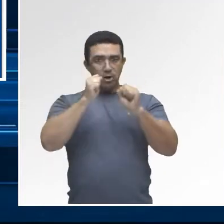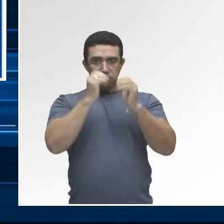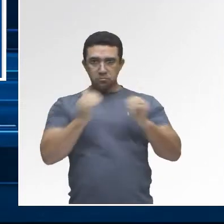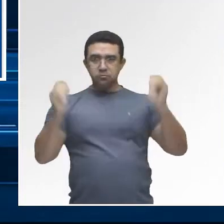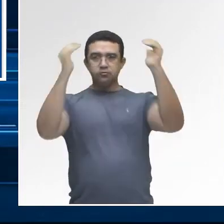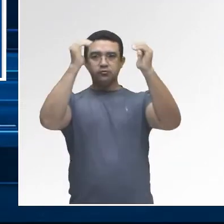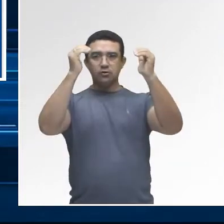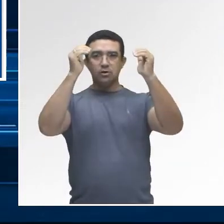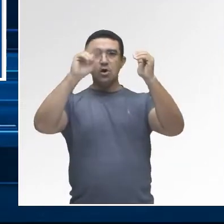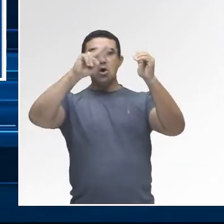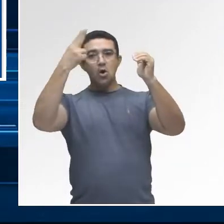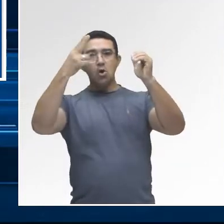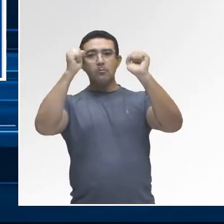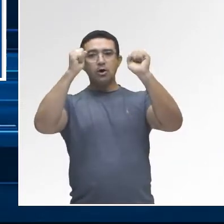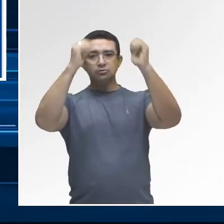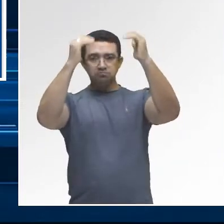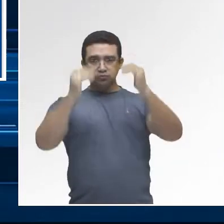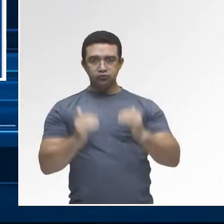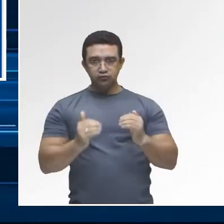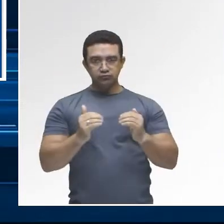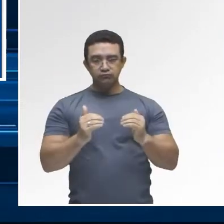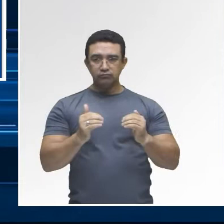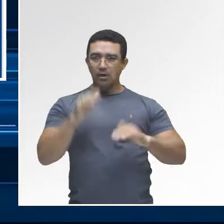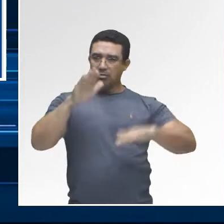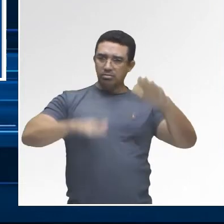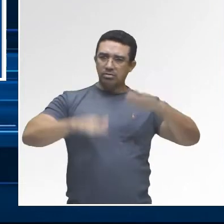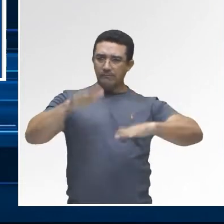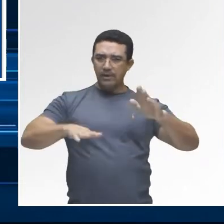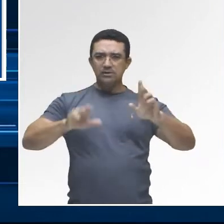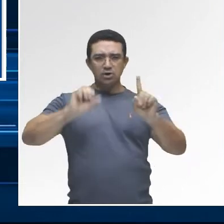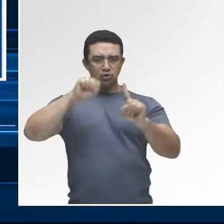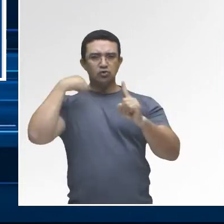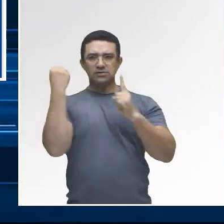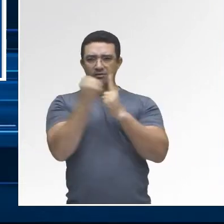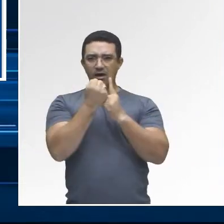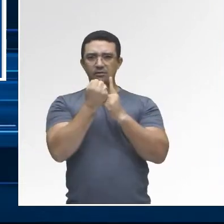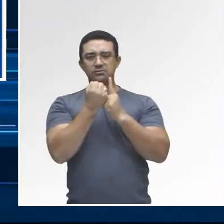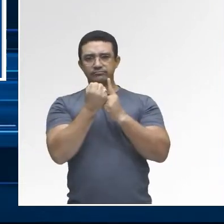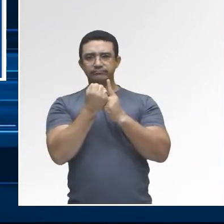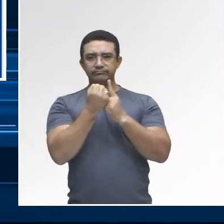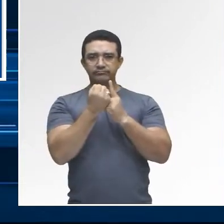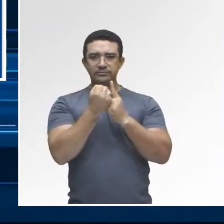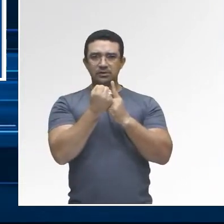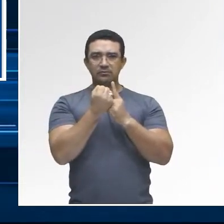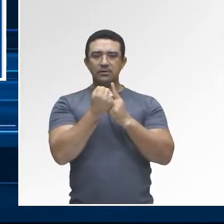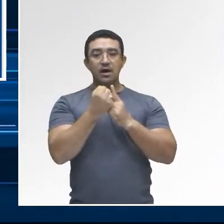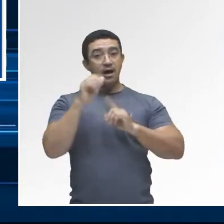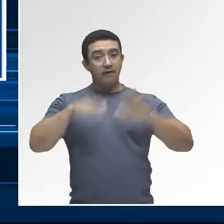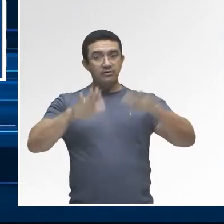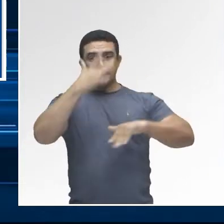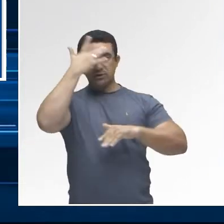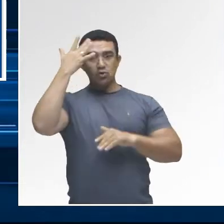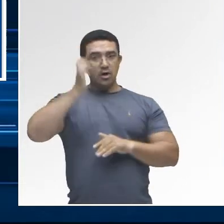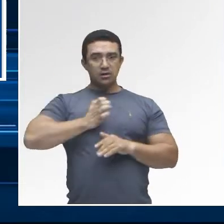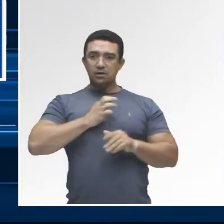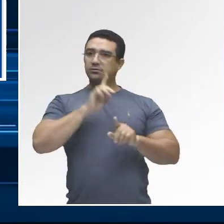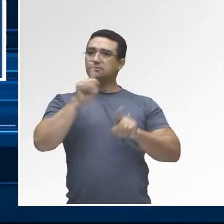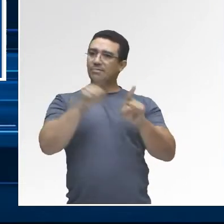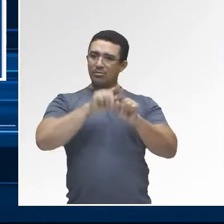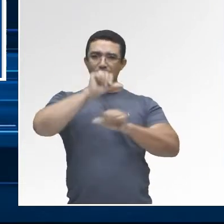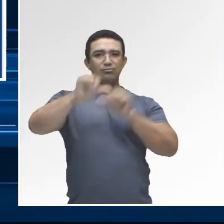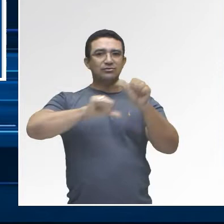classe social, né? Fazer parte ali de uma classe social menos abastada e passar a ser mais rico, quanto ela pode